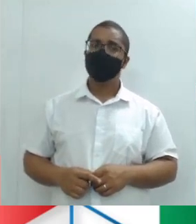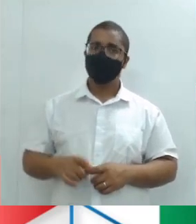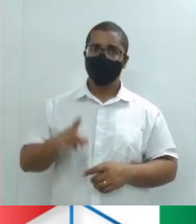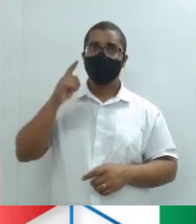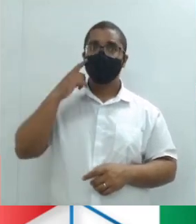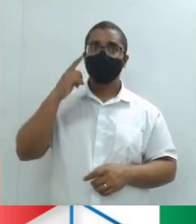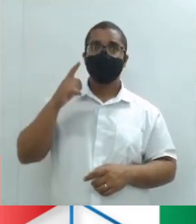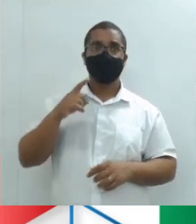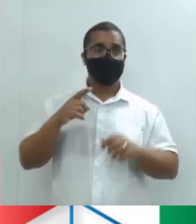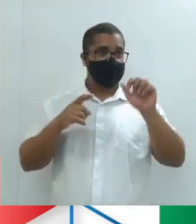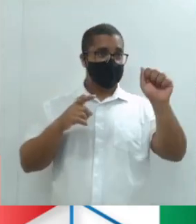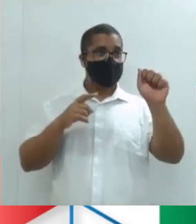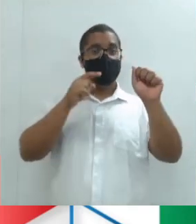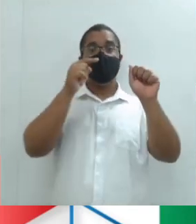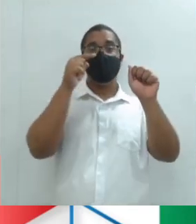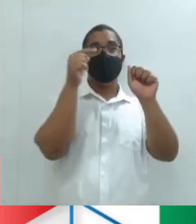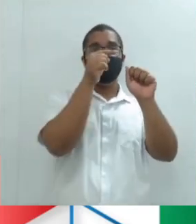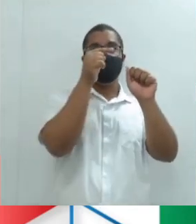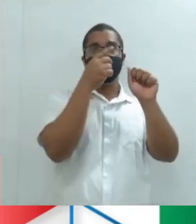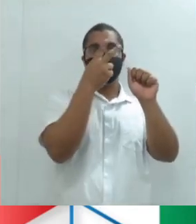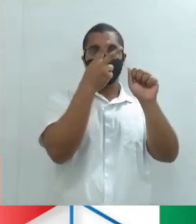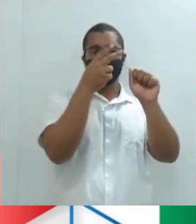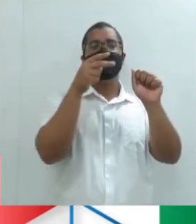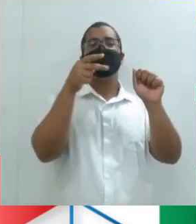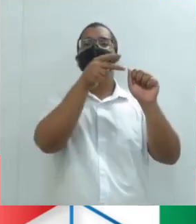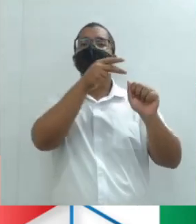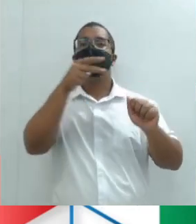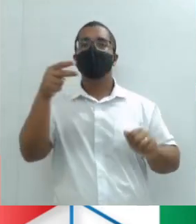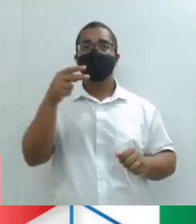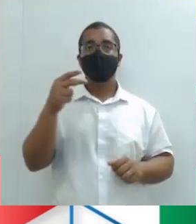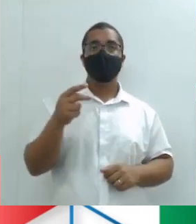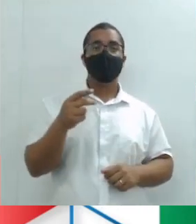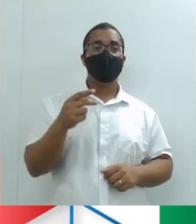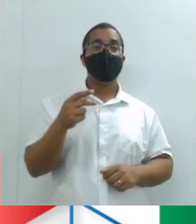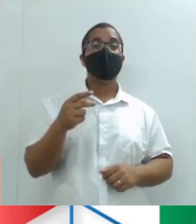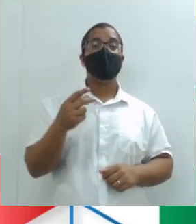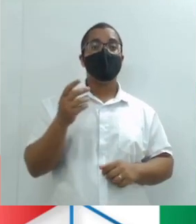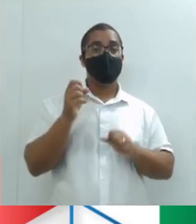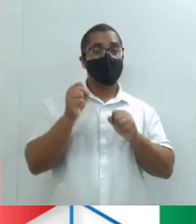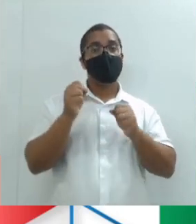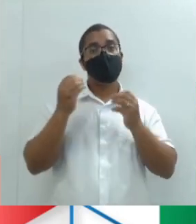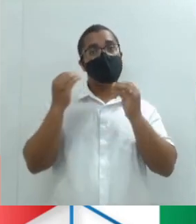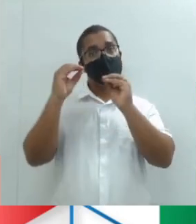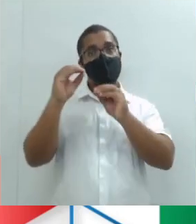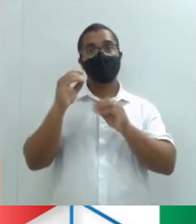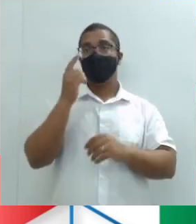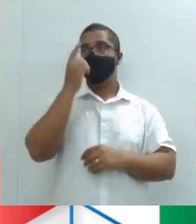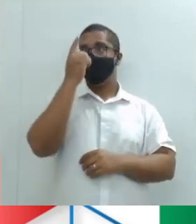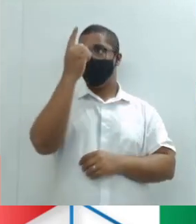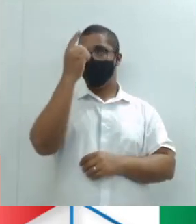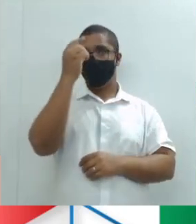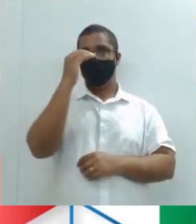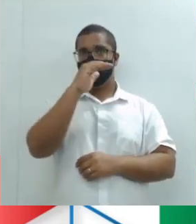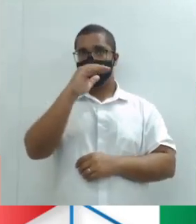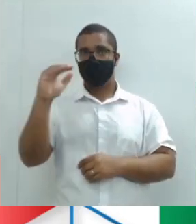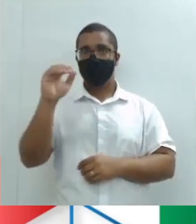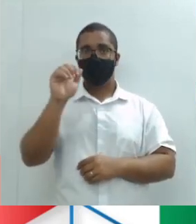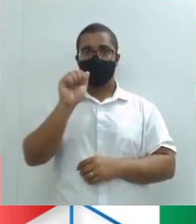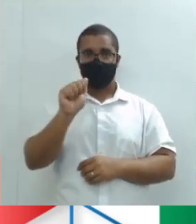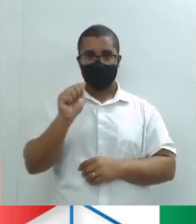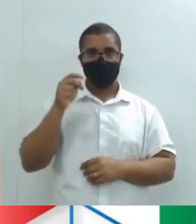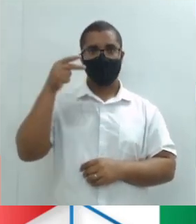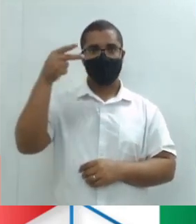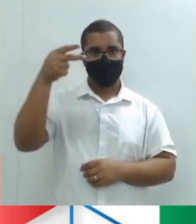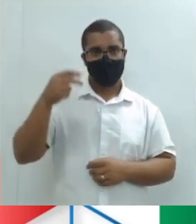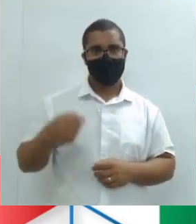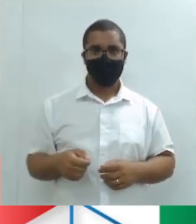você tem, ó, A elevado a menos 2 pode ser representado por 1 sobre A